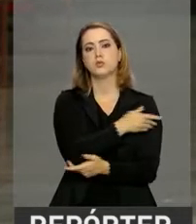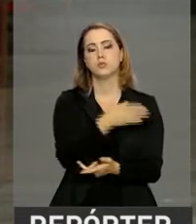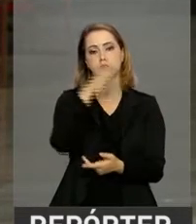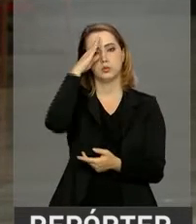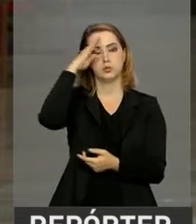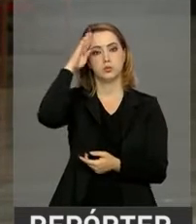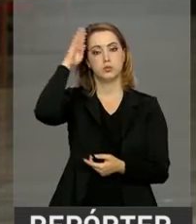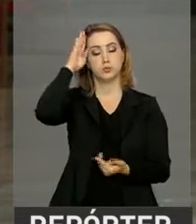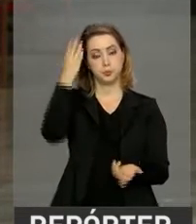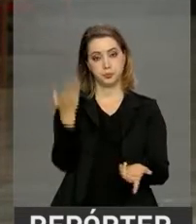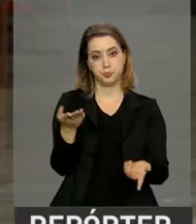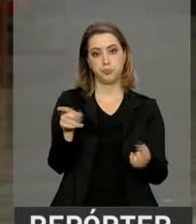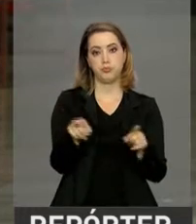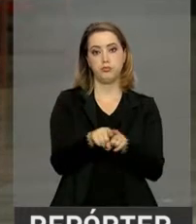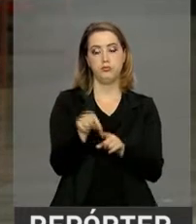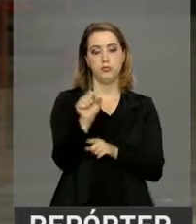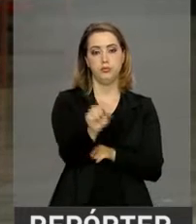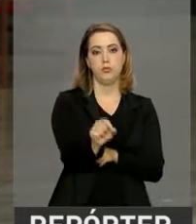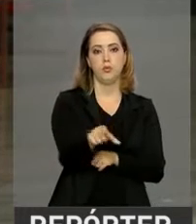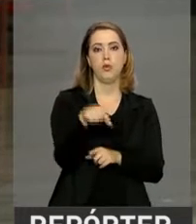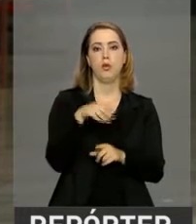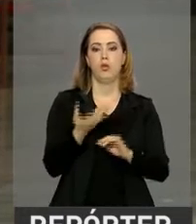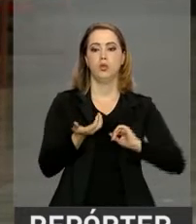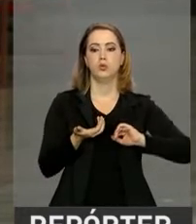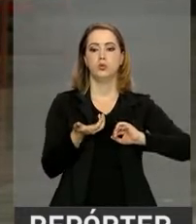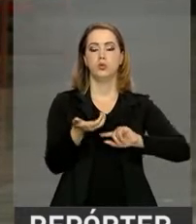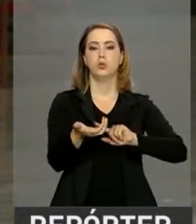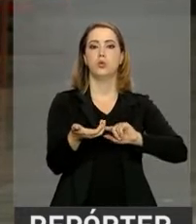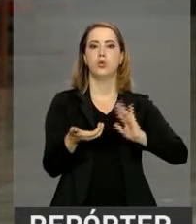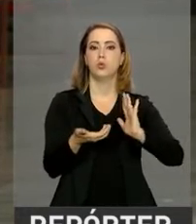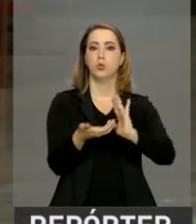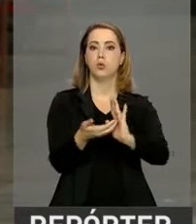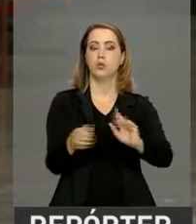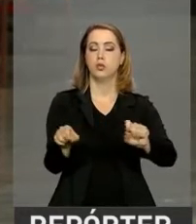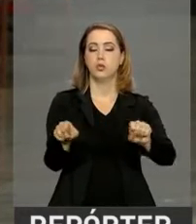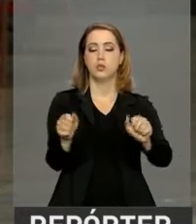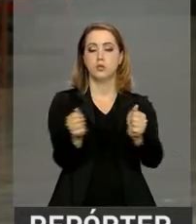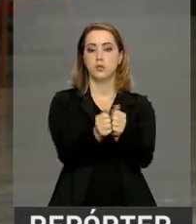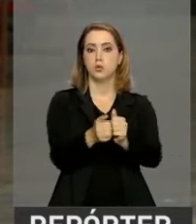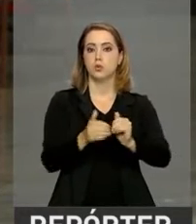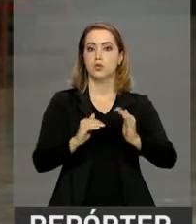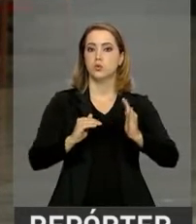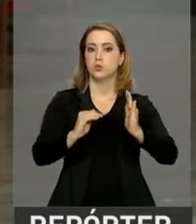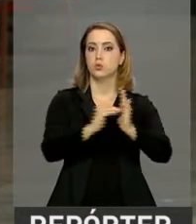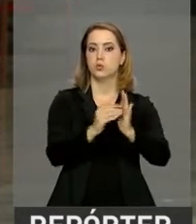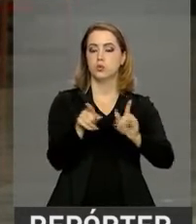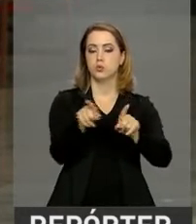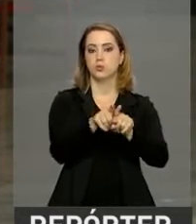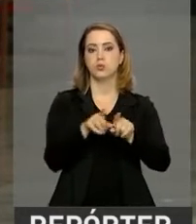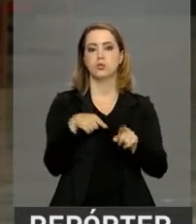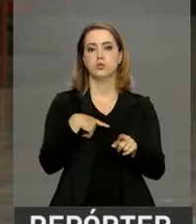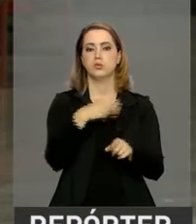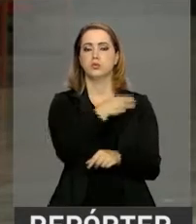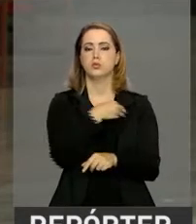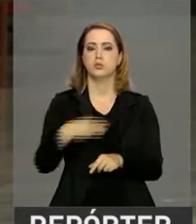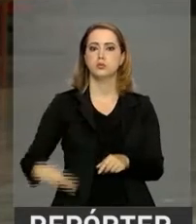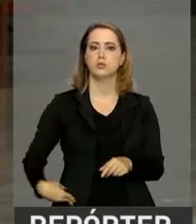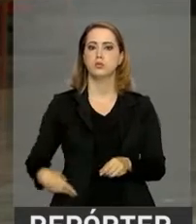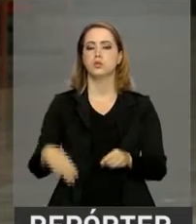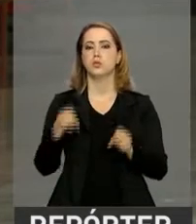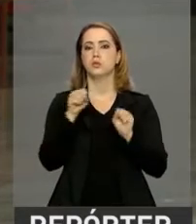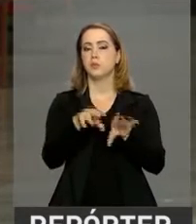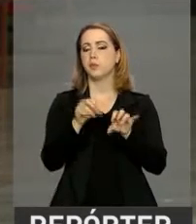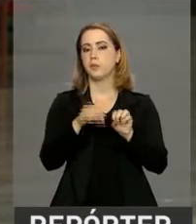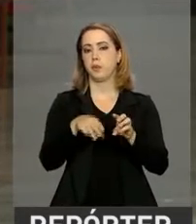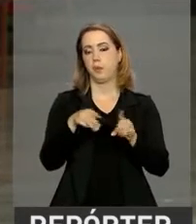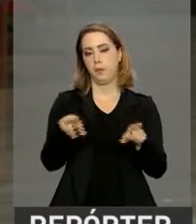sessão foi realizada em conjunto entre a câmara dos deputados eo senado federal e contou com a participação do ministro da educação